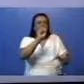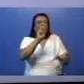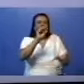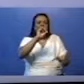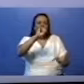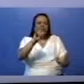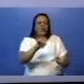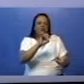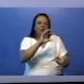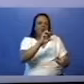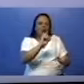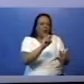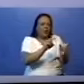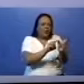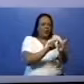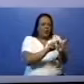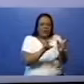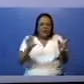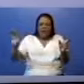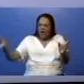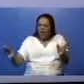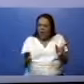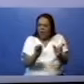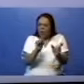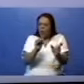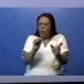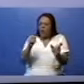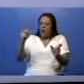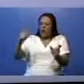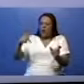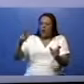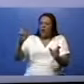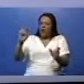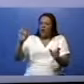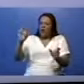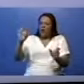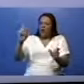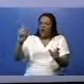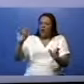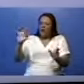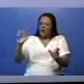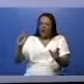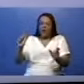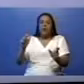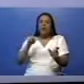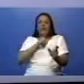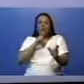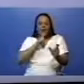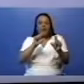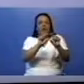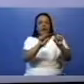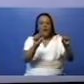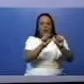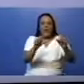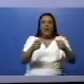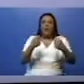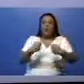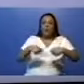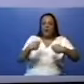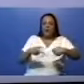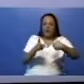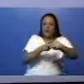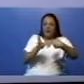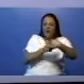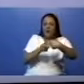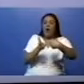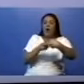e predicado? A gente viu que a primeira coisa tem que ter oração, tem que ter verbo. Então, o verbo é importante. E aí,